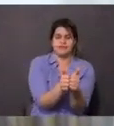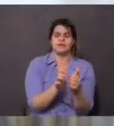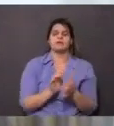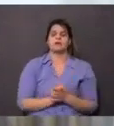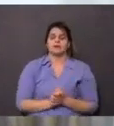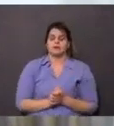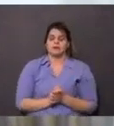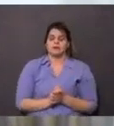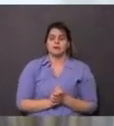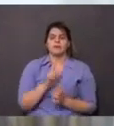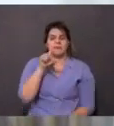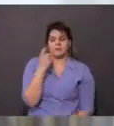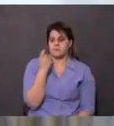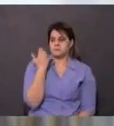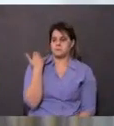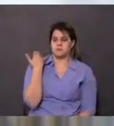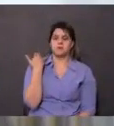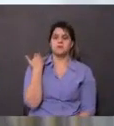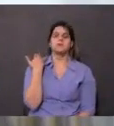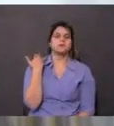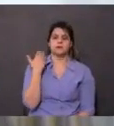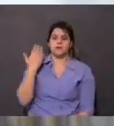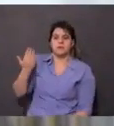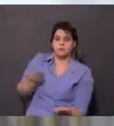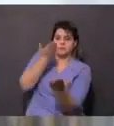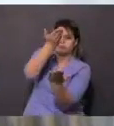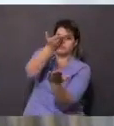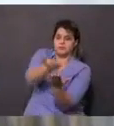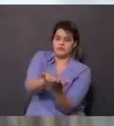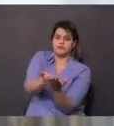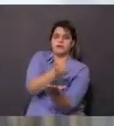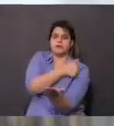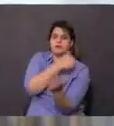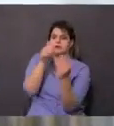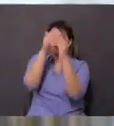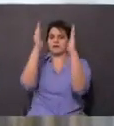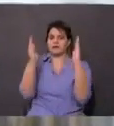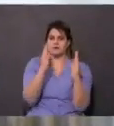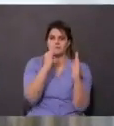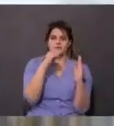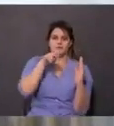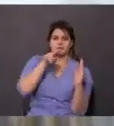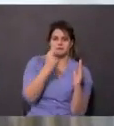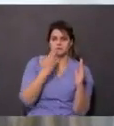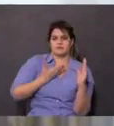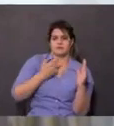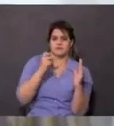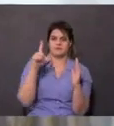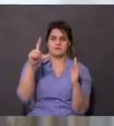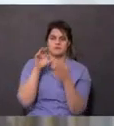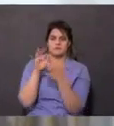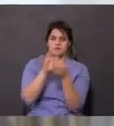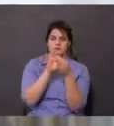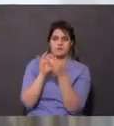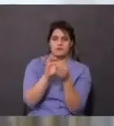Também a recente e ousada proposta da Igreja Sinodal em comunhão, participação